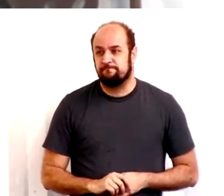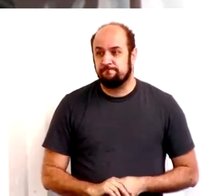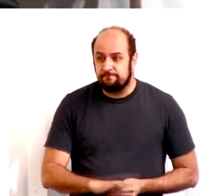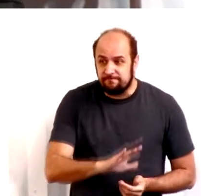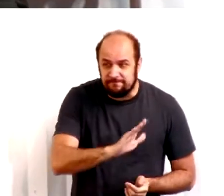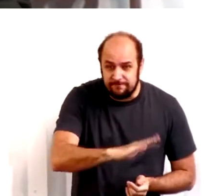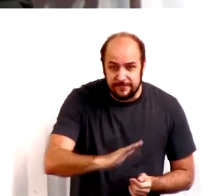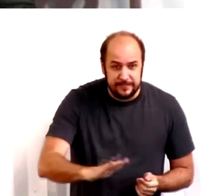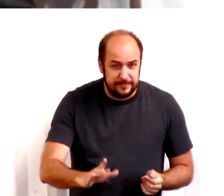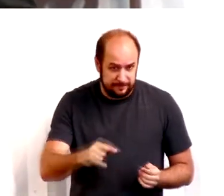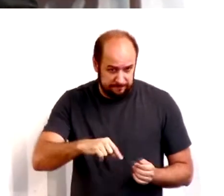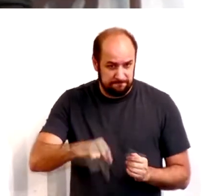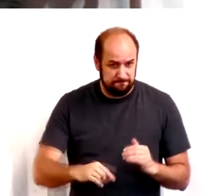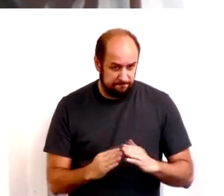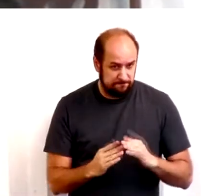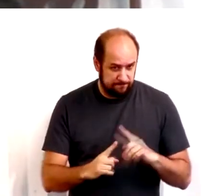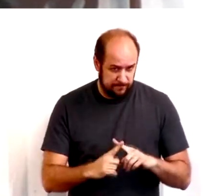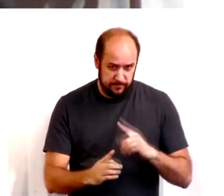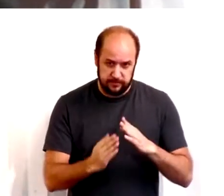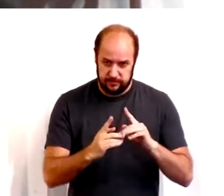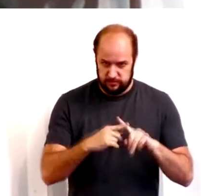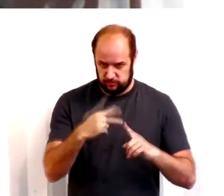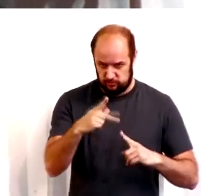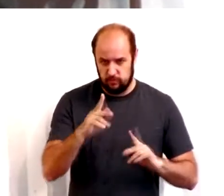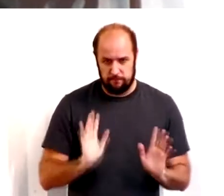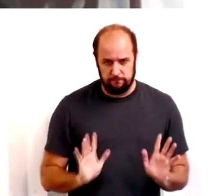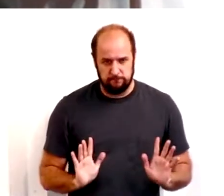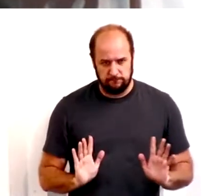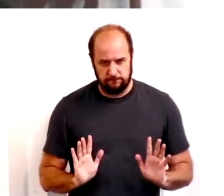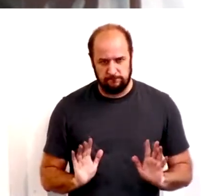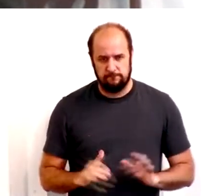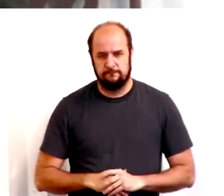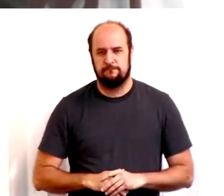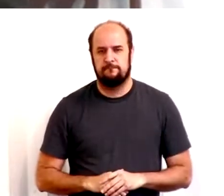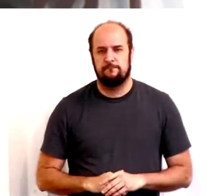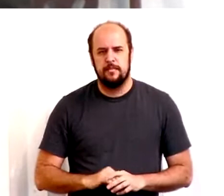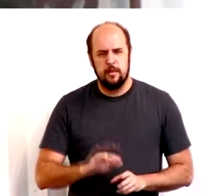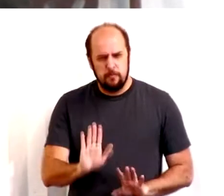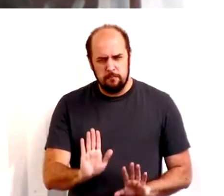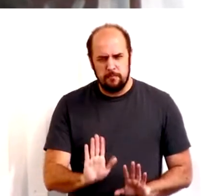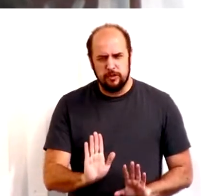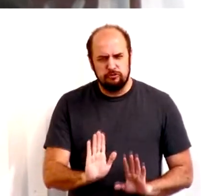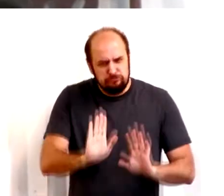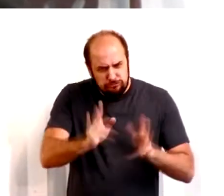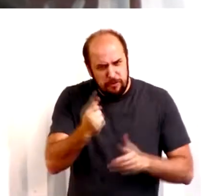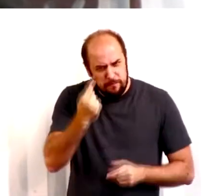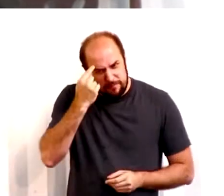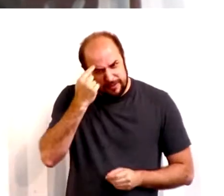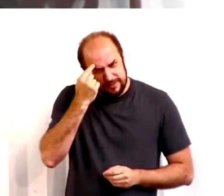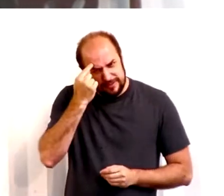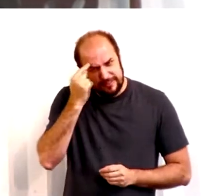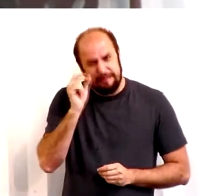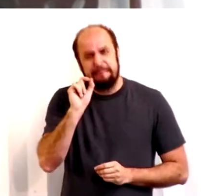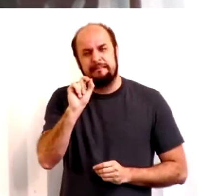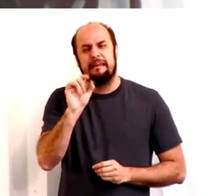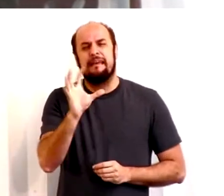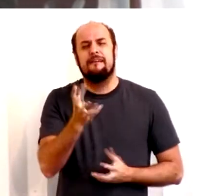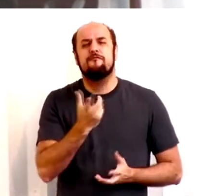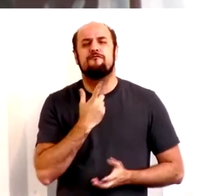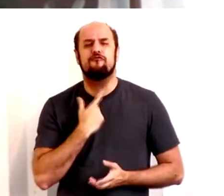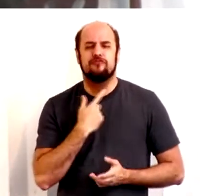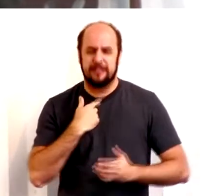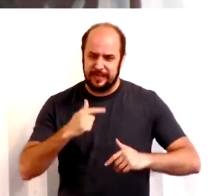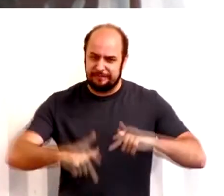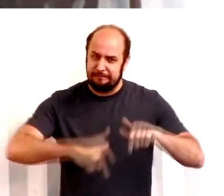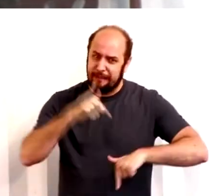Vocês estão na igreja de vocês. Você já parou para pensar o que você gostaria de fazer